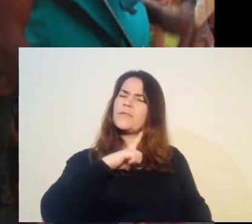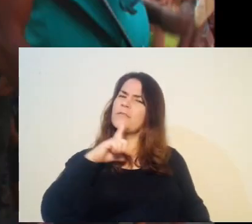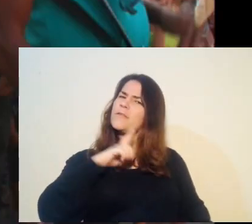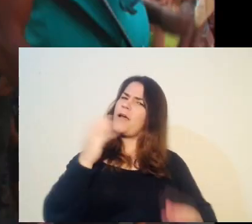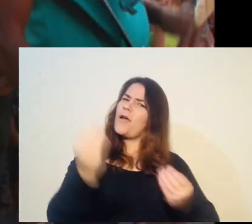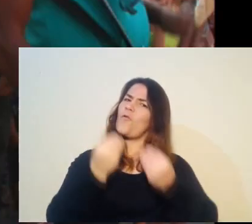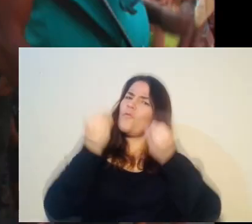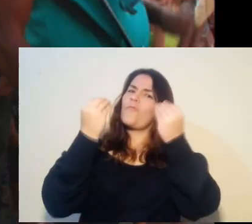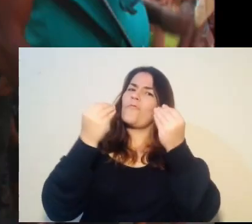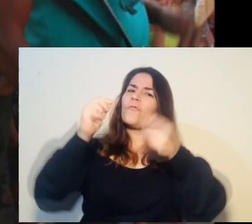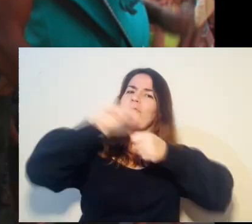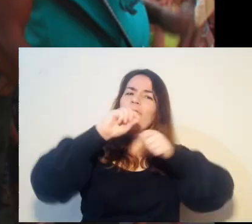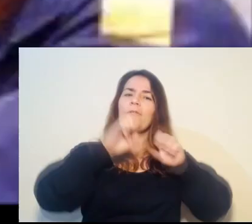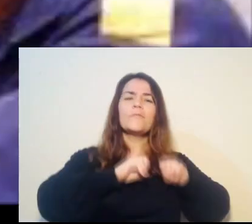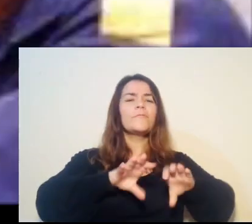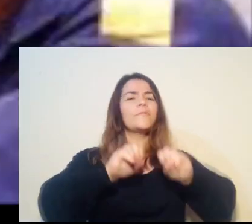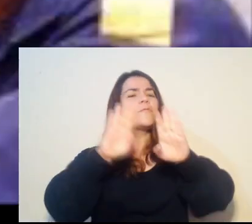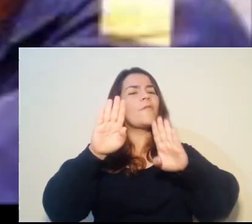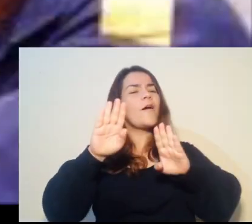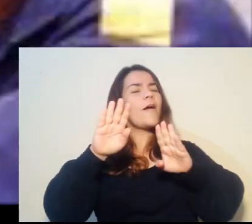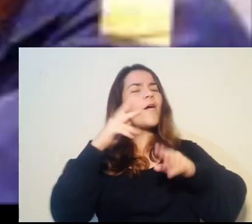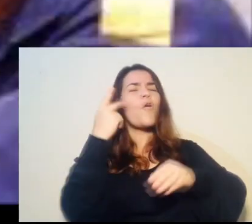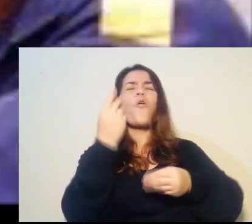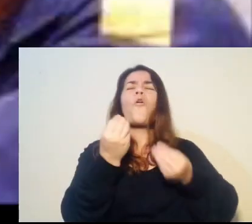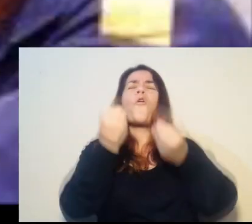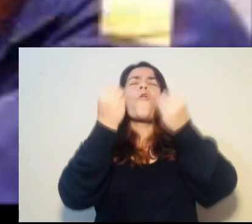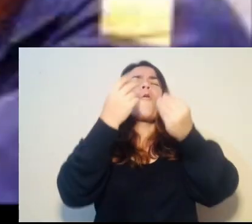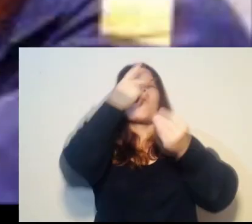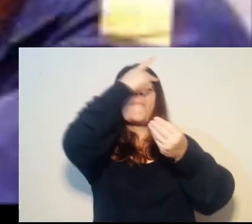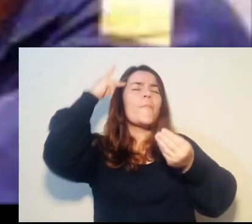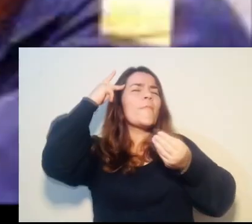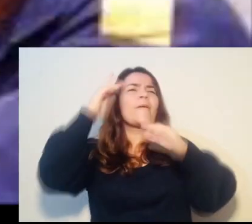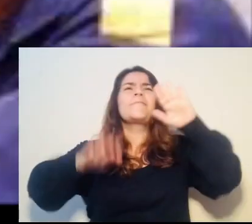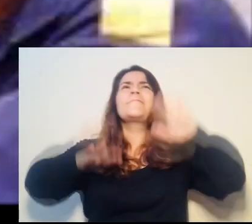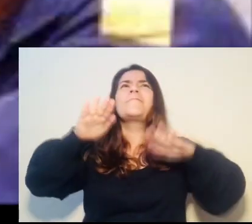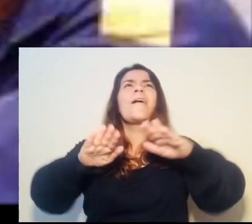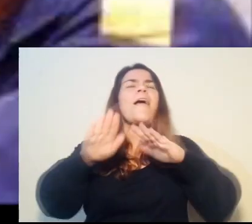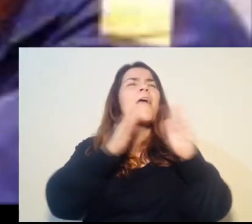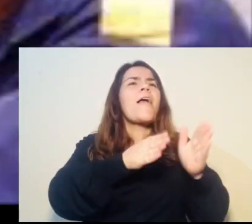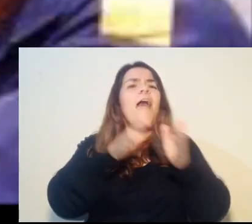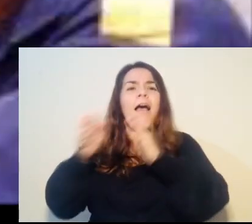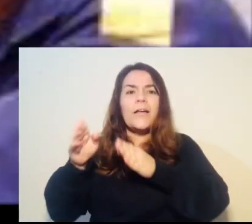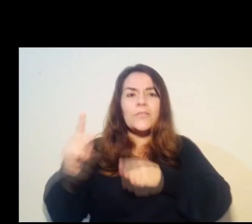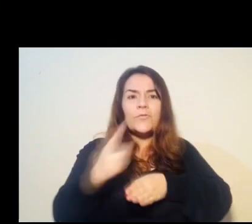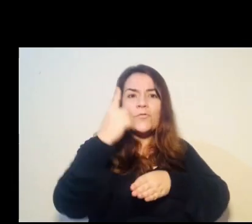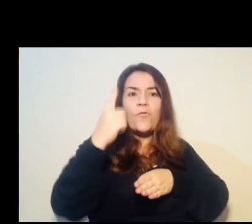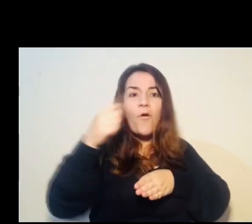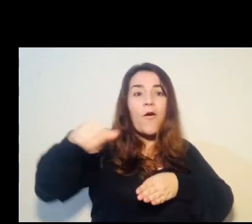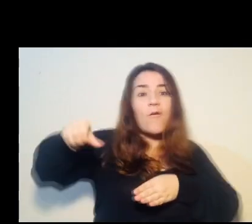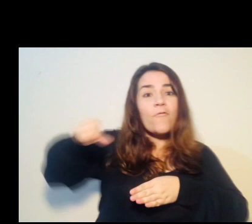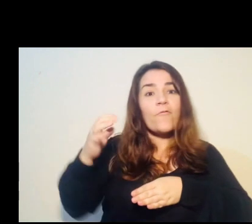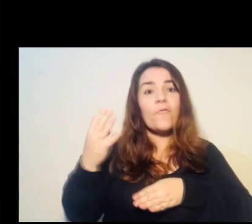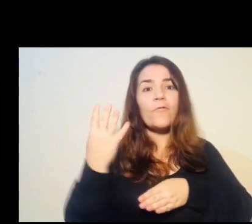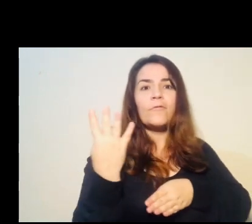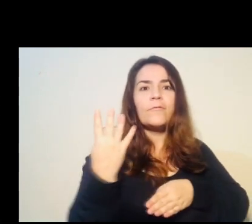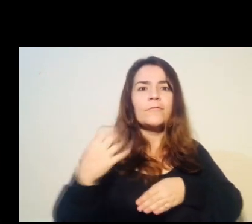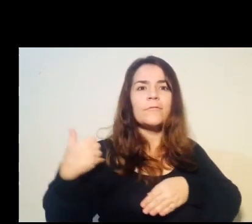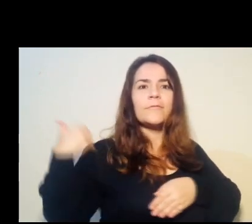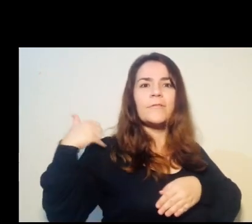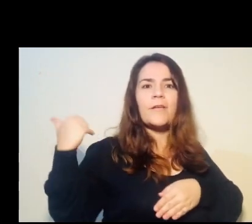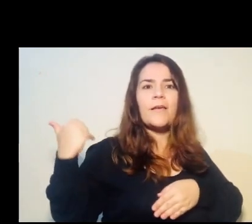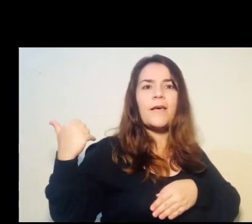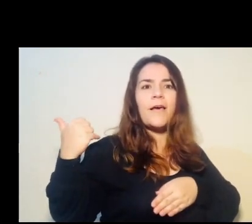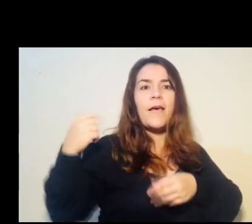da popularidade e proporção do pife, praticamente cada uma das